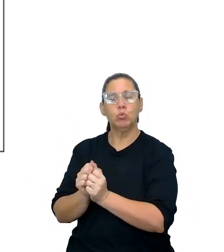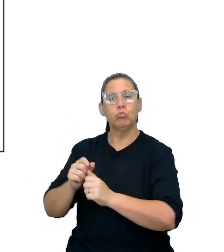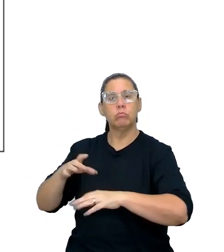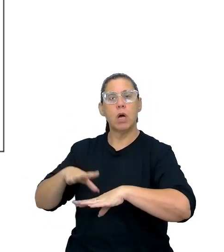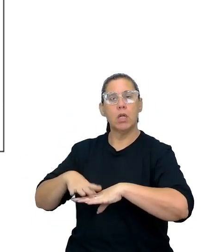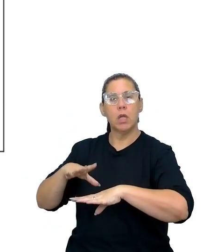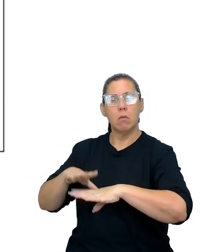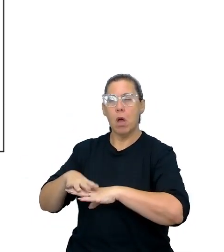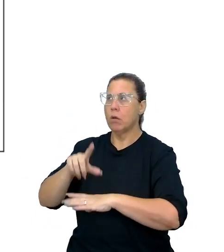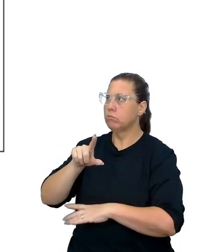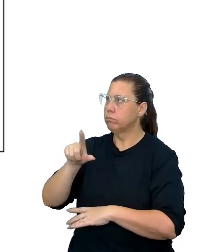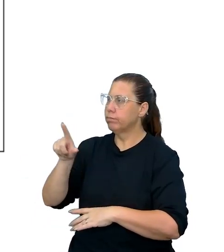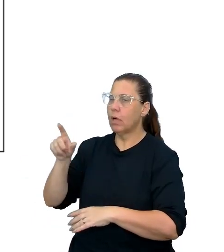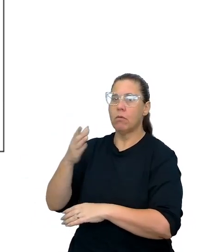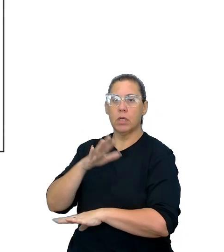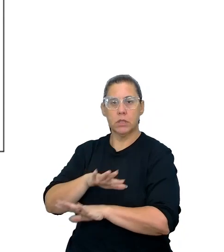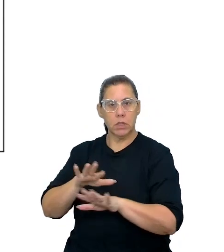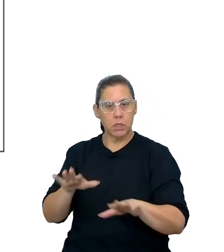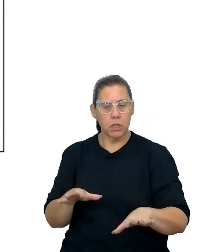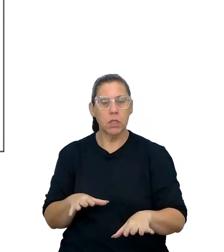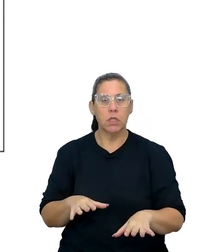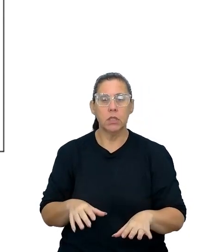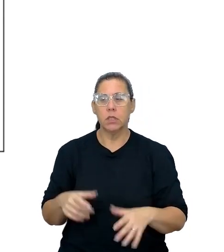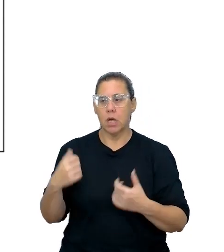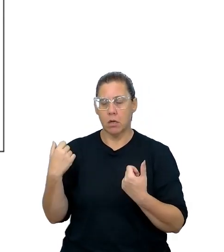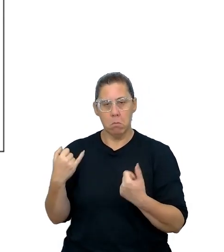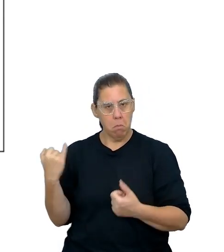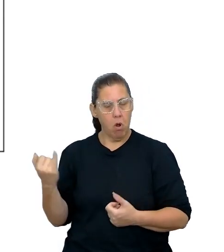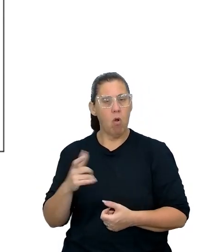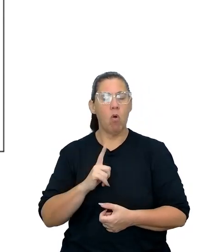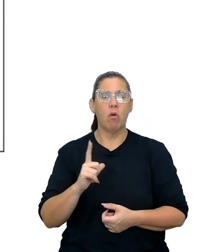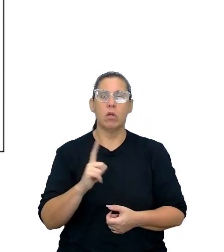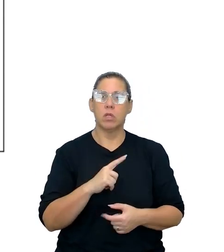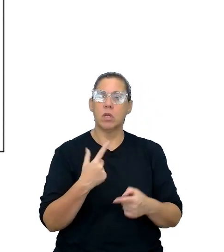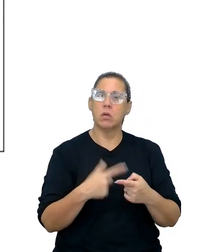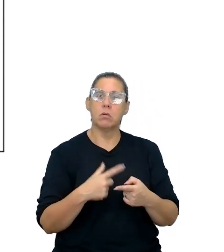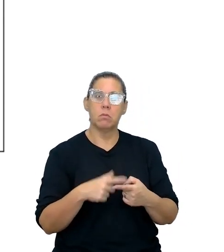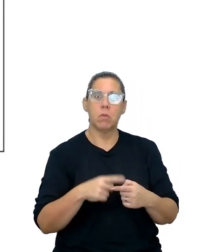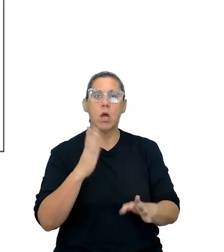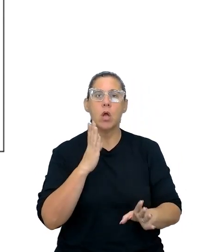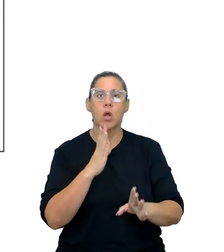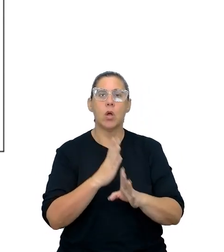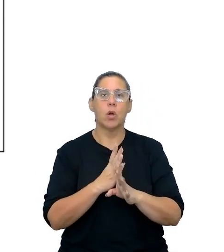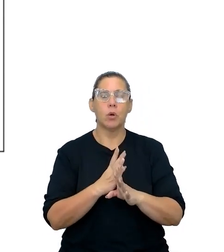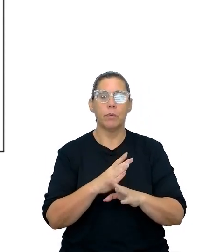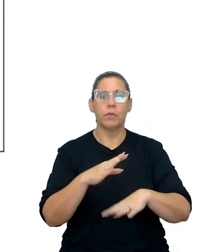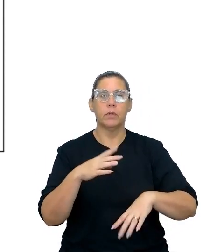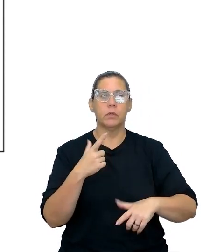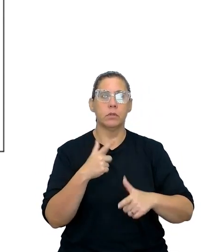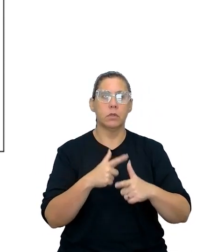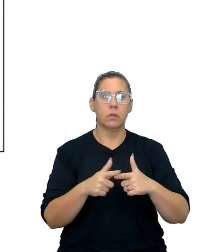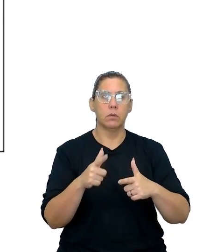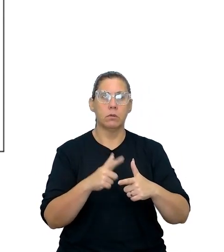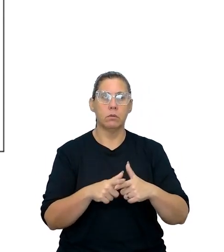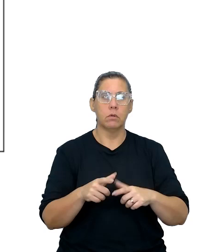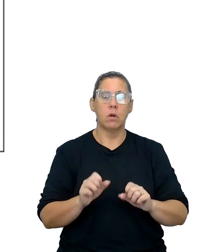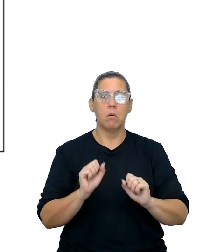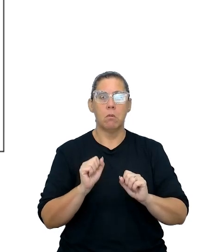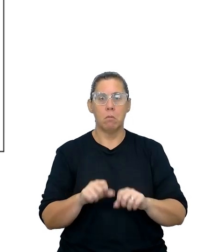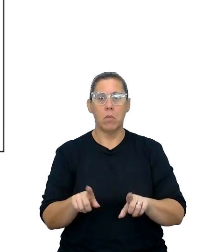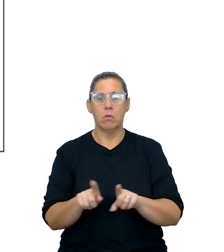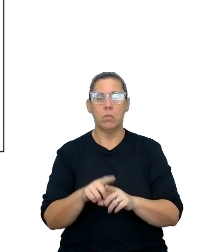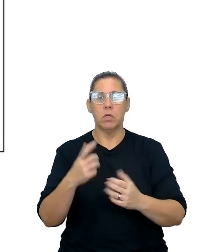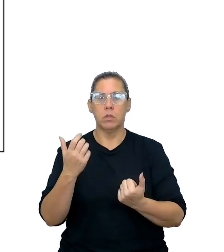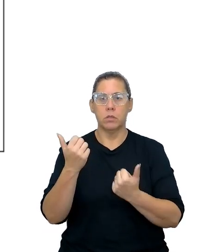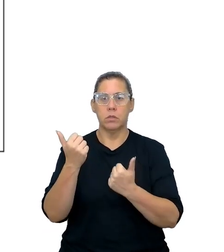matemática, com as nossas crianças, ela se faz necessário, né, porque as crianças, para resolver as situações, problema, para poder ser de